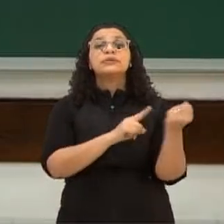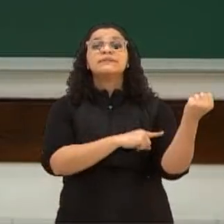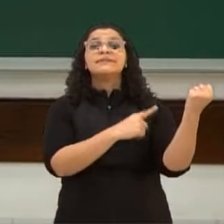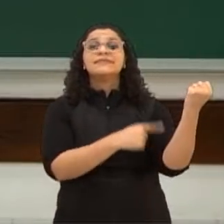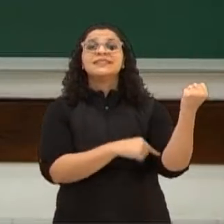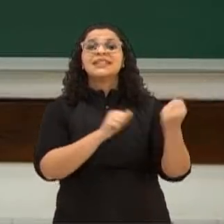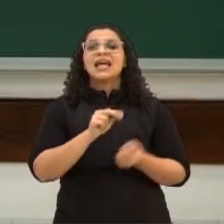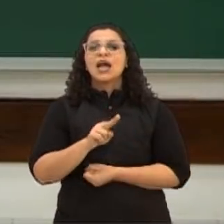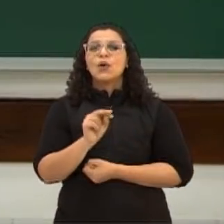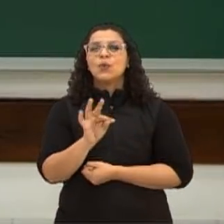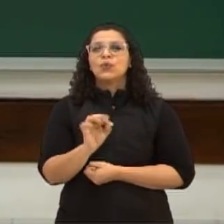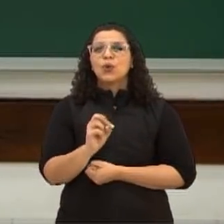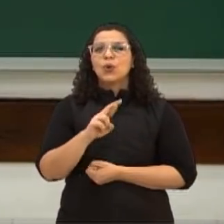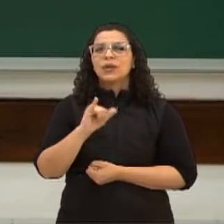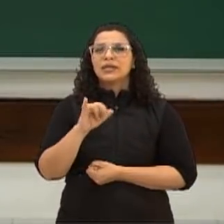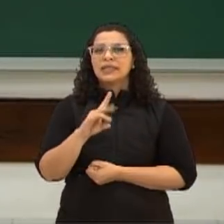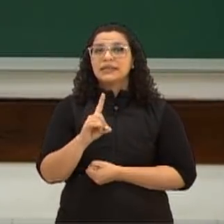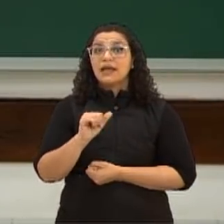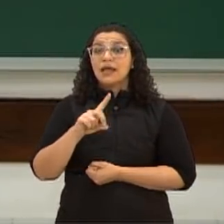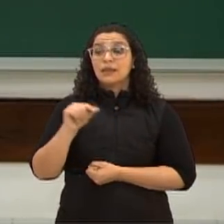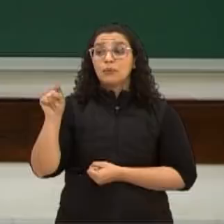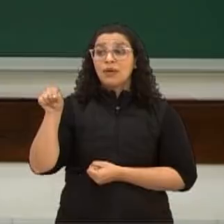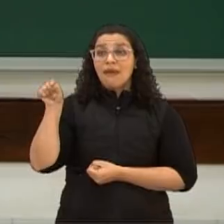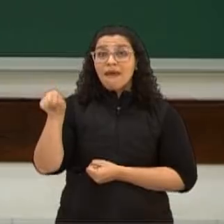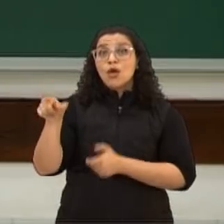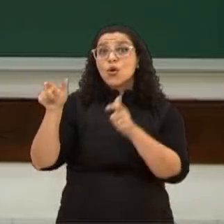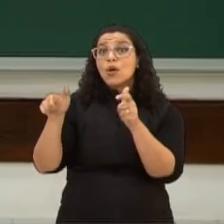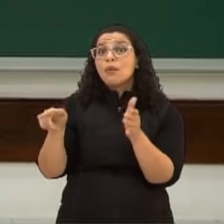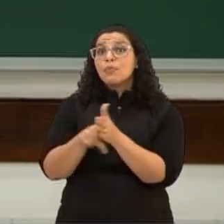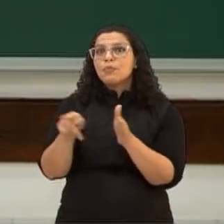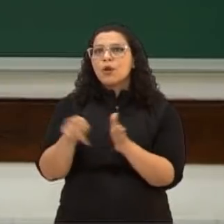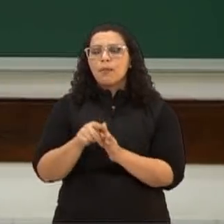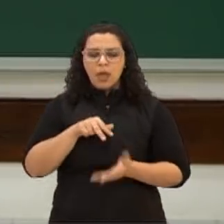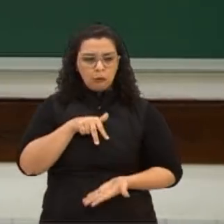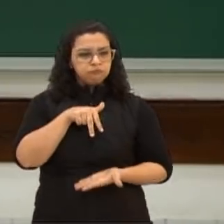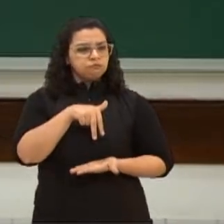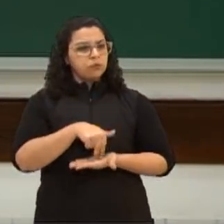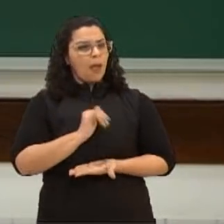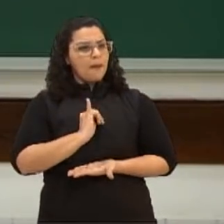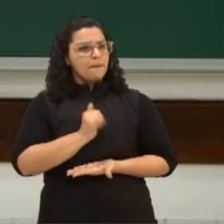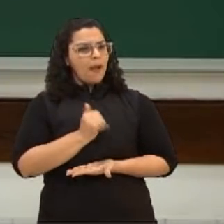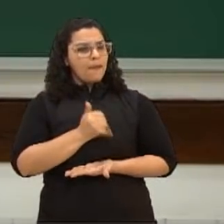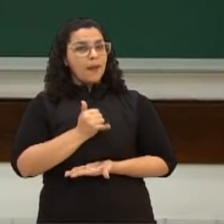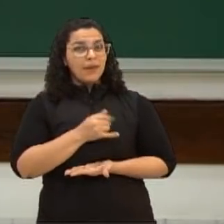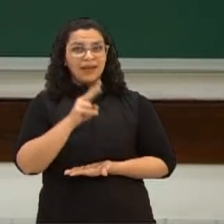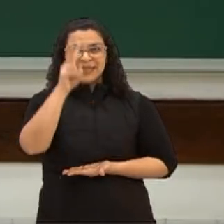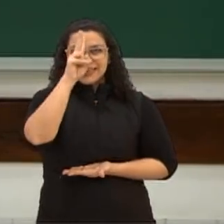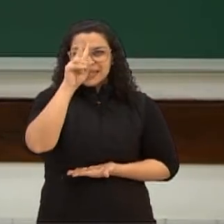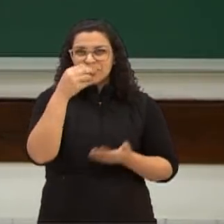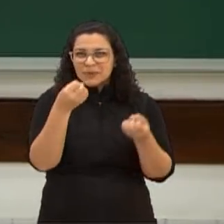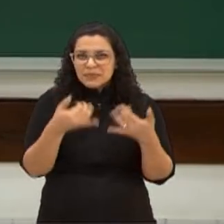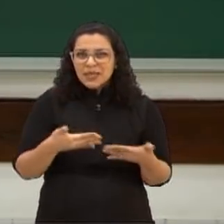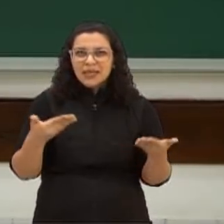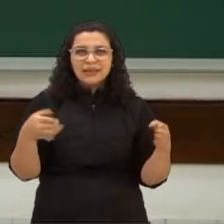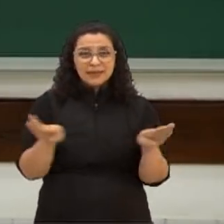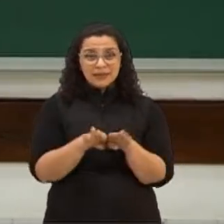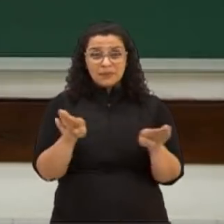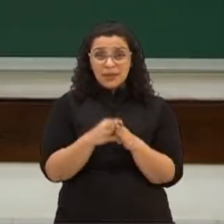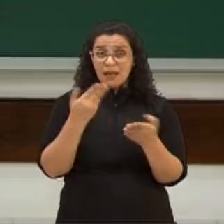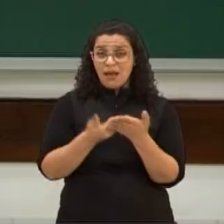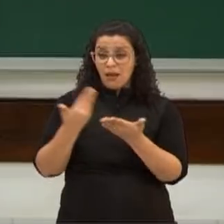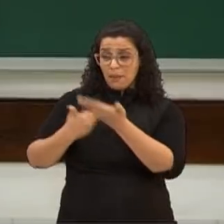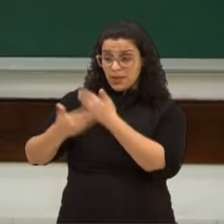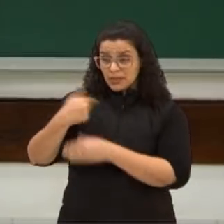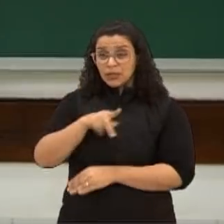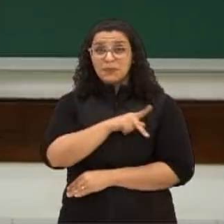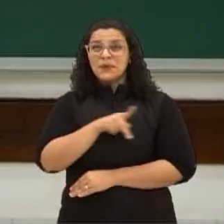de autoridade. Por quê? Porque é o lugar de fala dela. Lembram na aula anterior que nós tínhamos uma carta